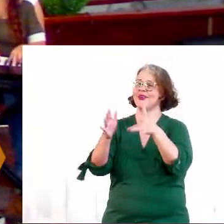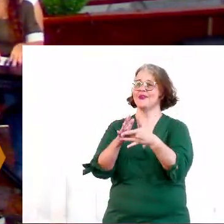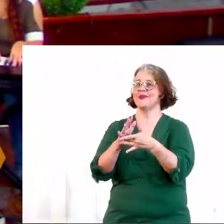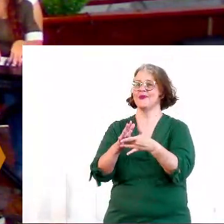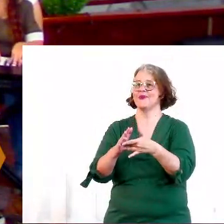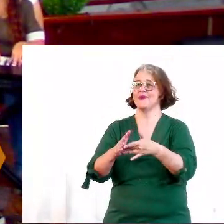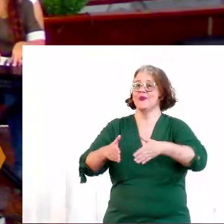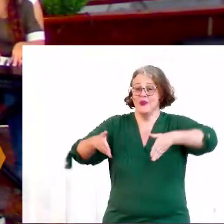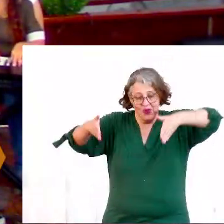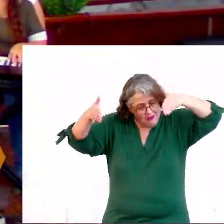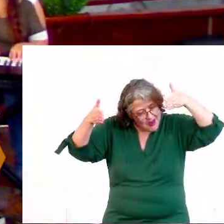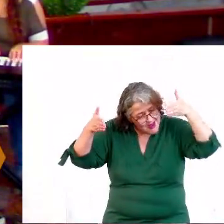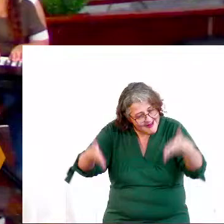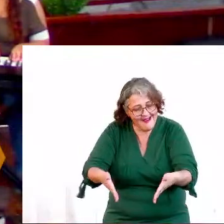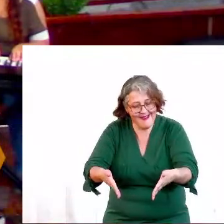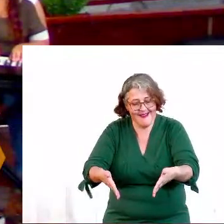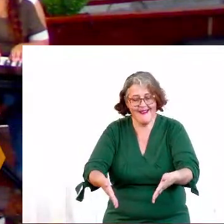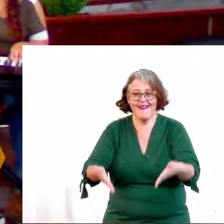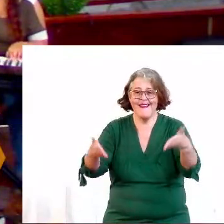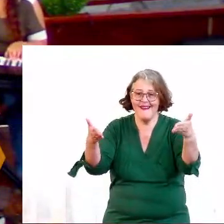Cristo Jesus,